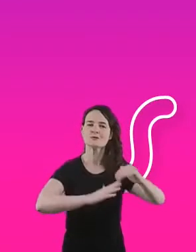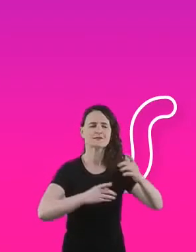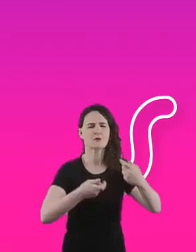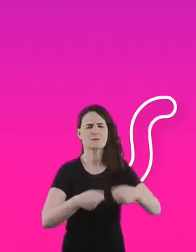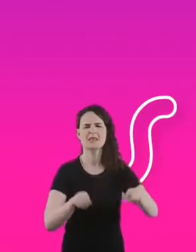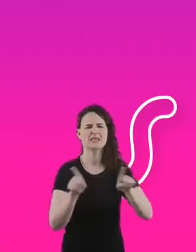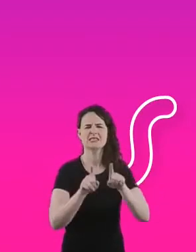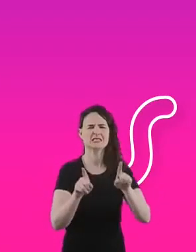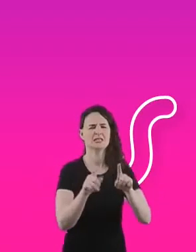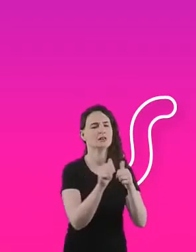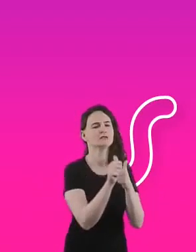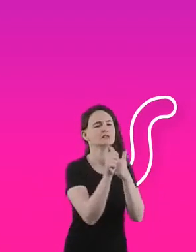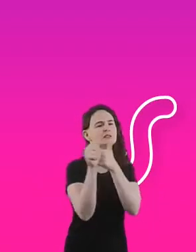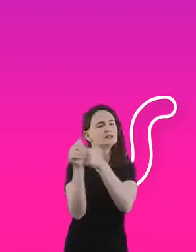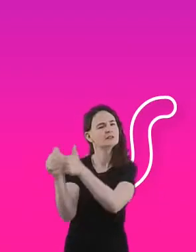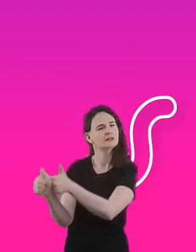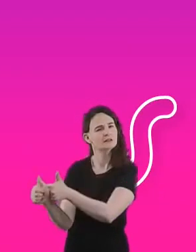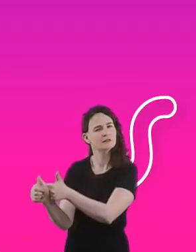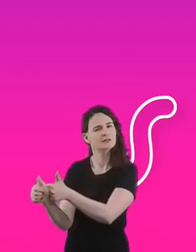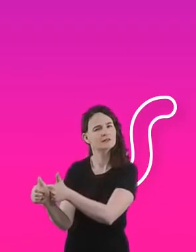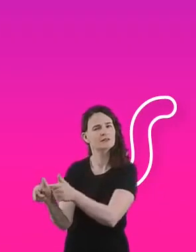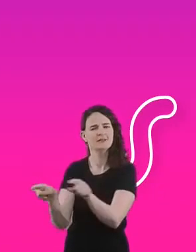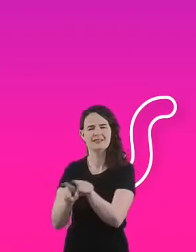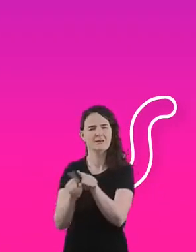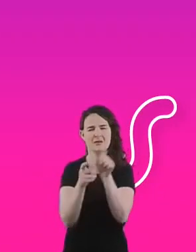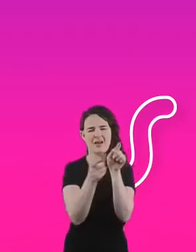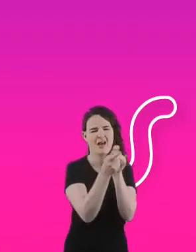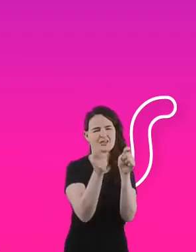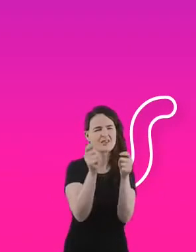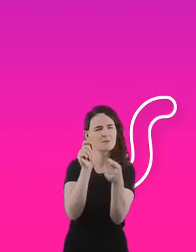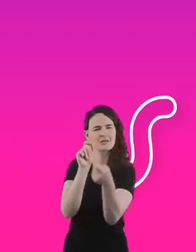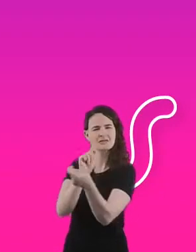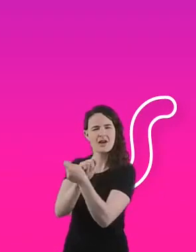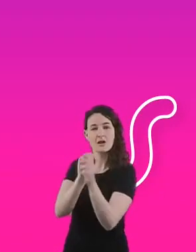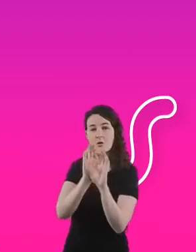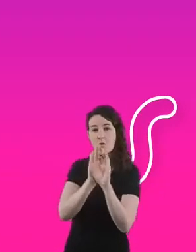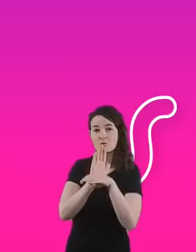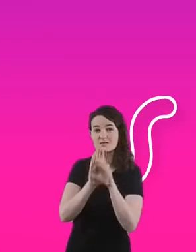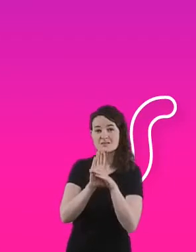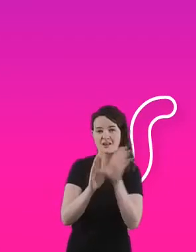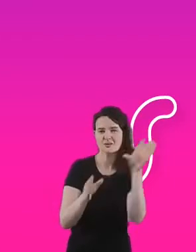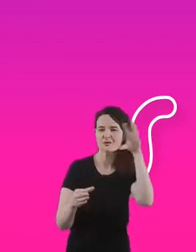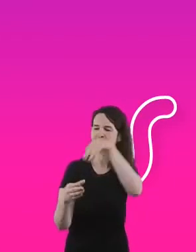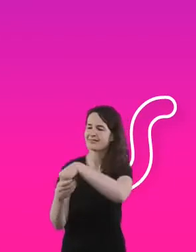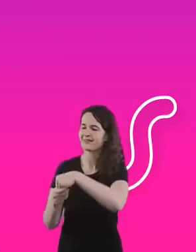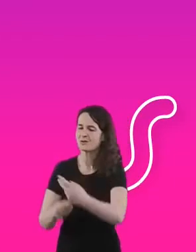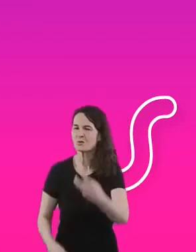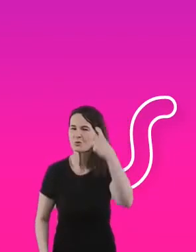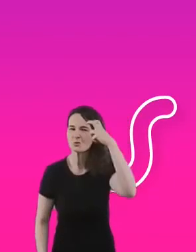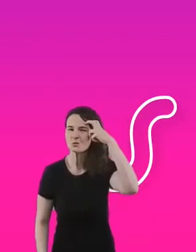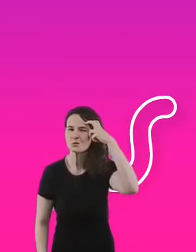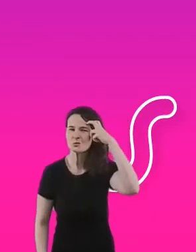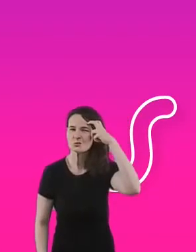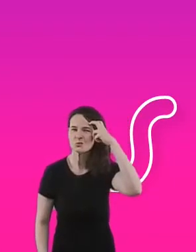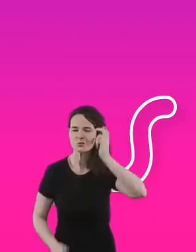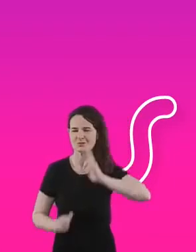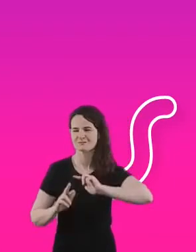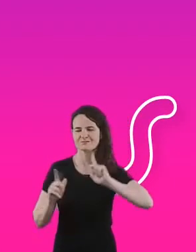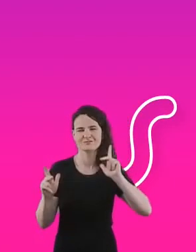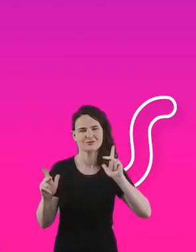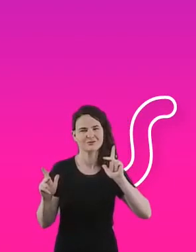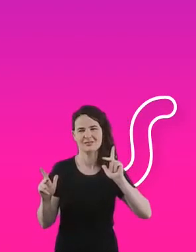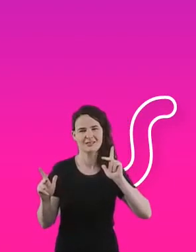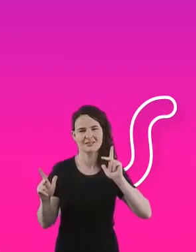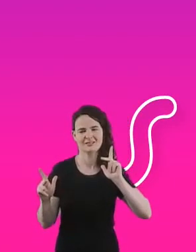de traduzir isso para dentro de uma cultura que se relaciona de uma maneira muito mais potente com a